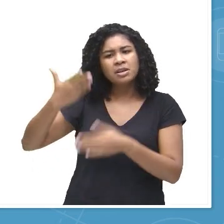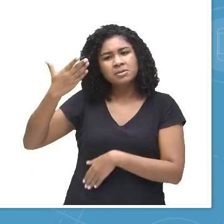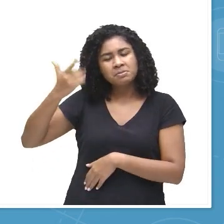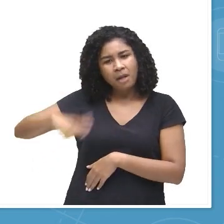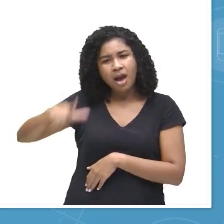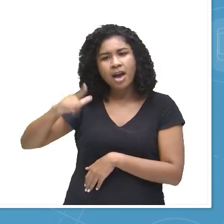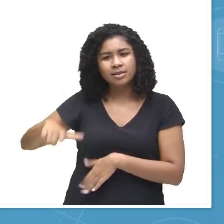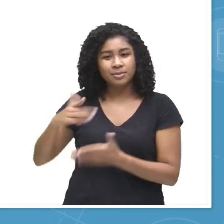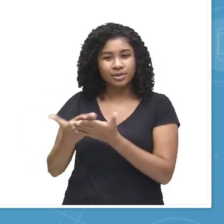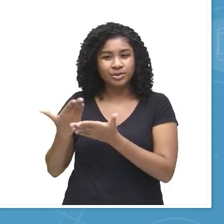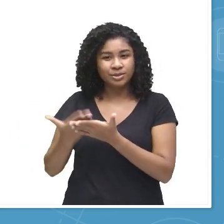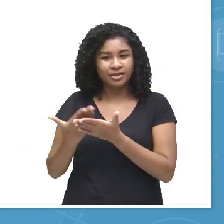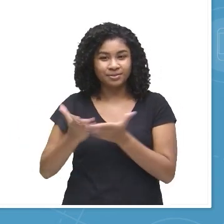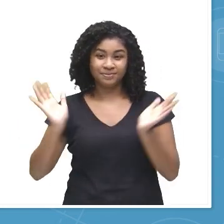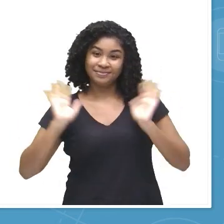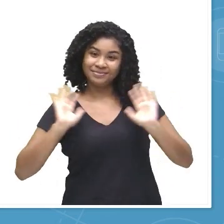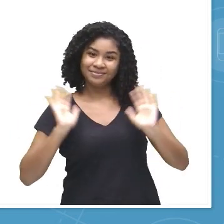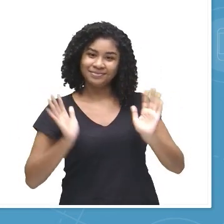Então, até a próxima aula.